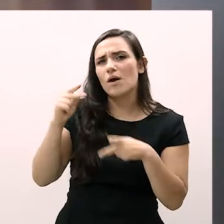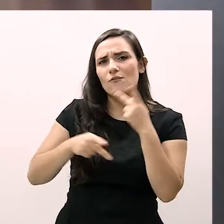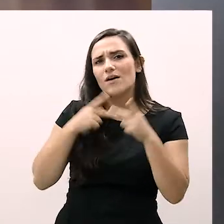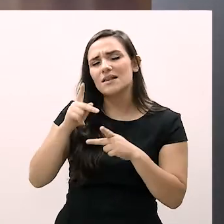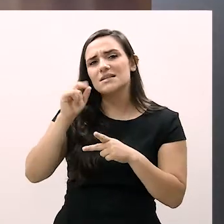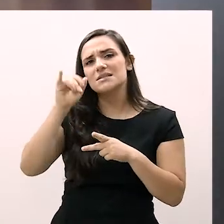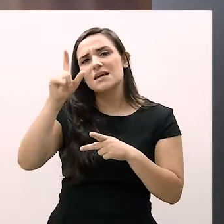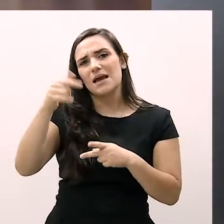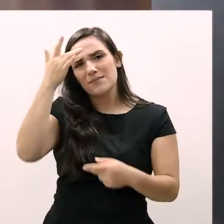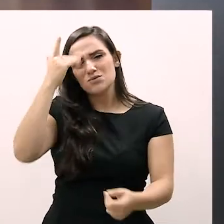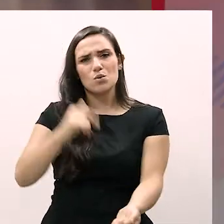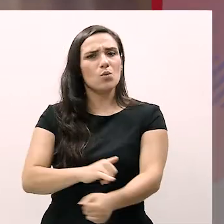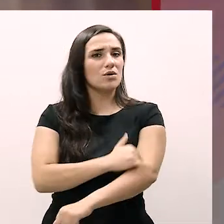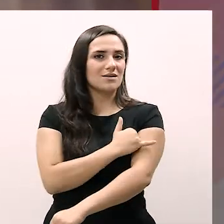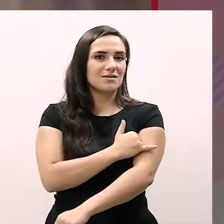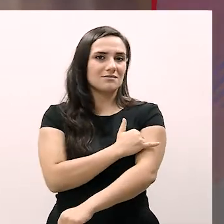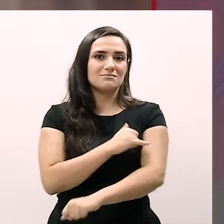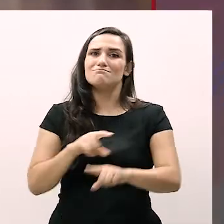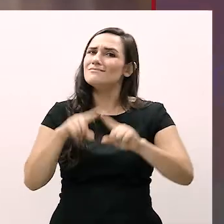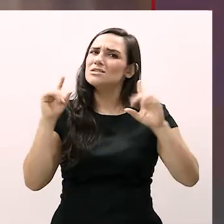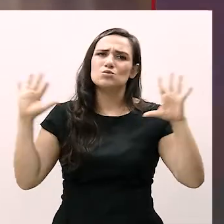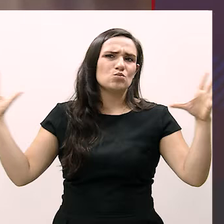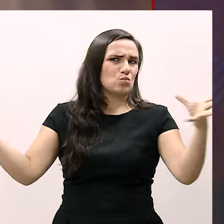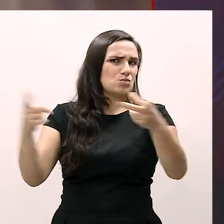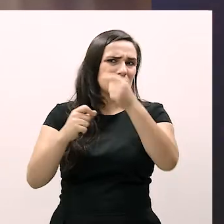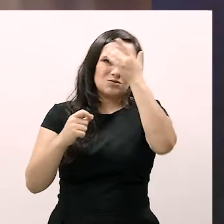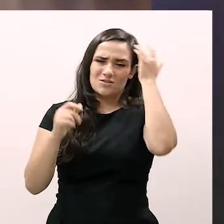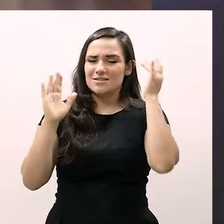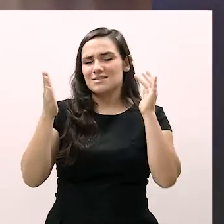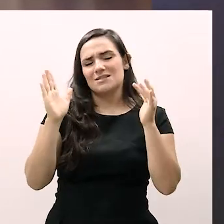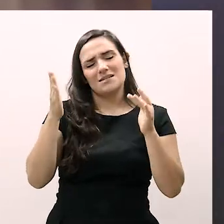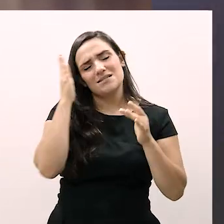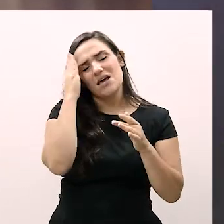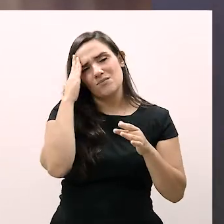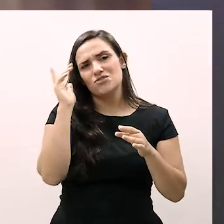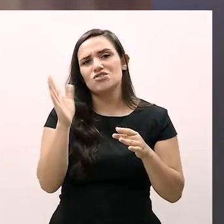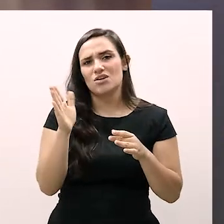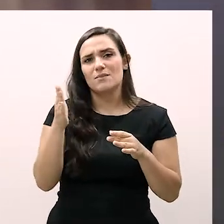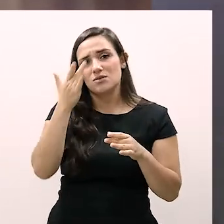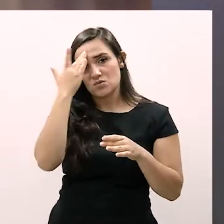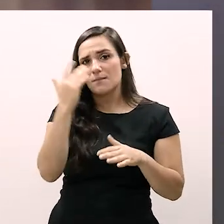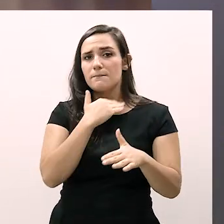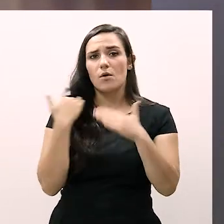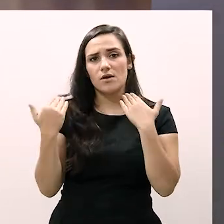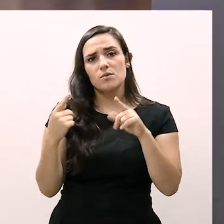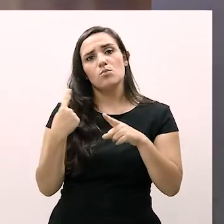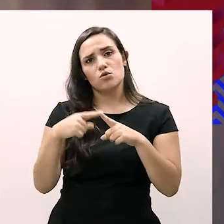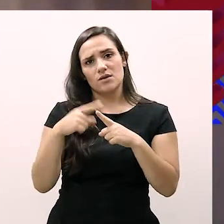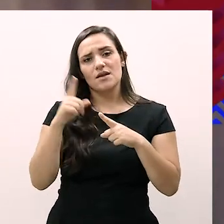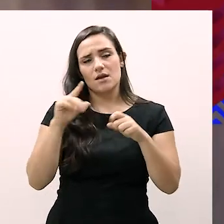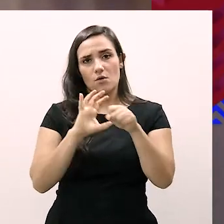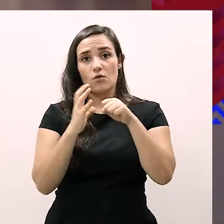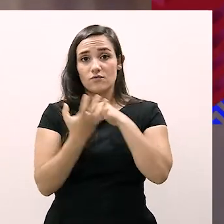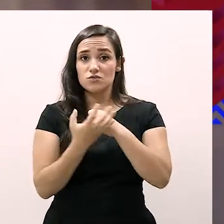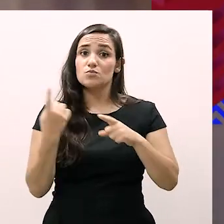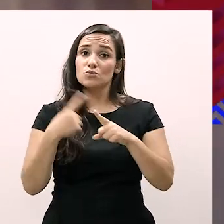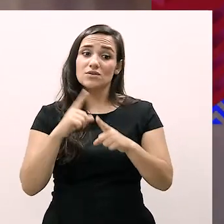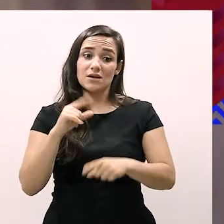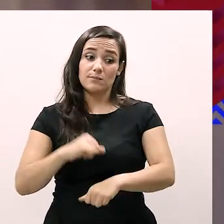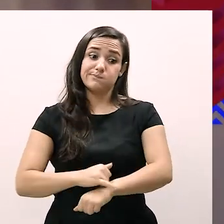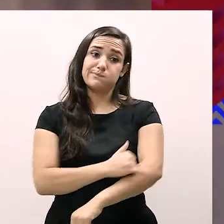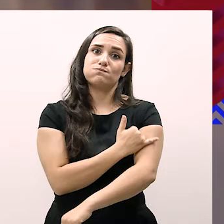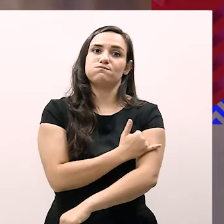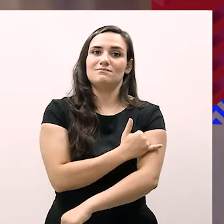já sabíamos que muitos eram. Então, nesse momento, passou-se a dar muita importância para o obeso,